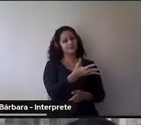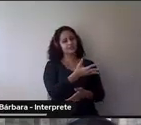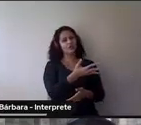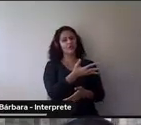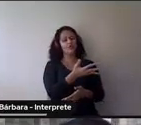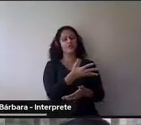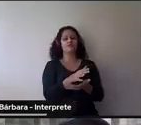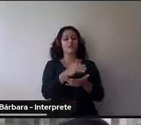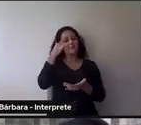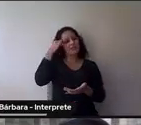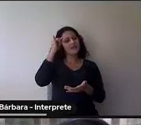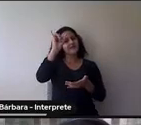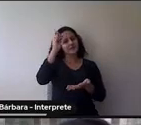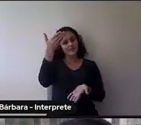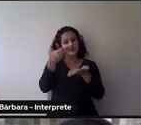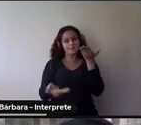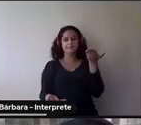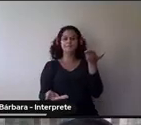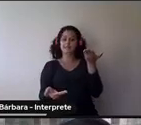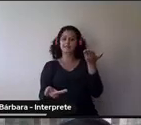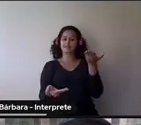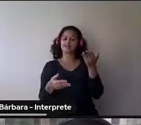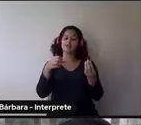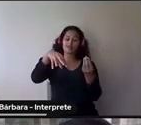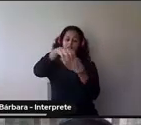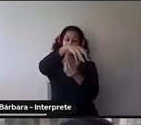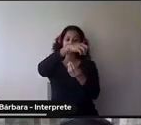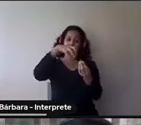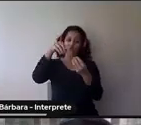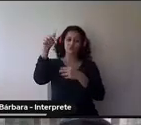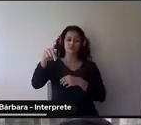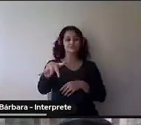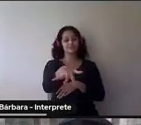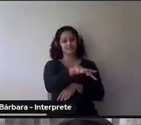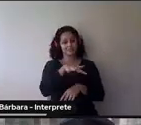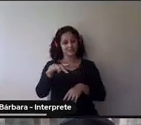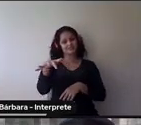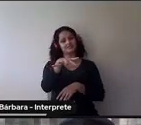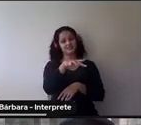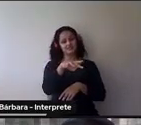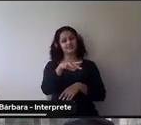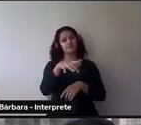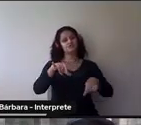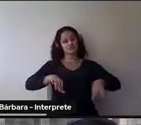como eu falei, que atualmente estão sendo fragmentadas e sofrendo algum tipo de interferência.